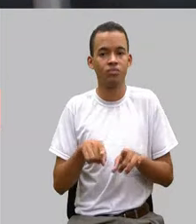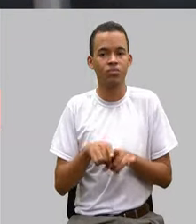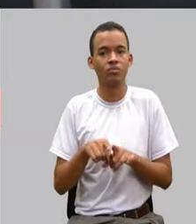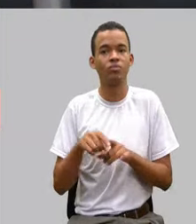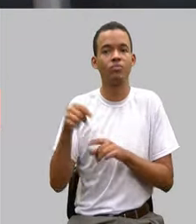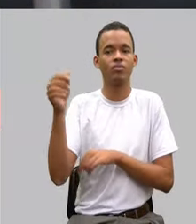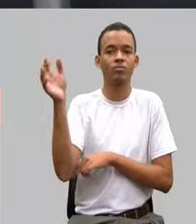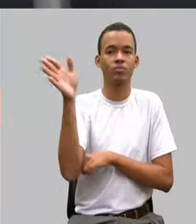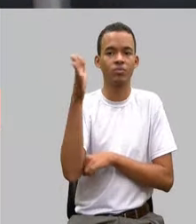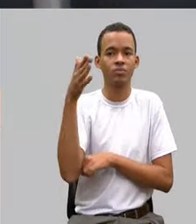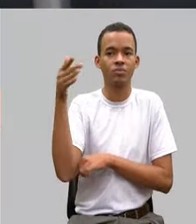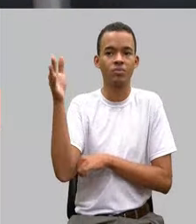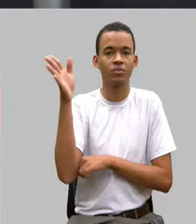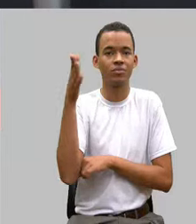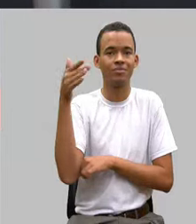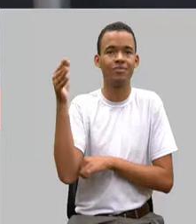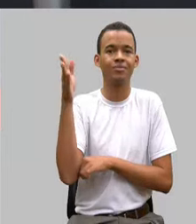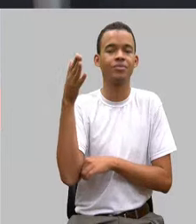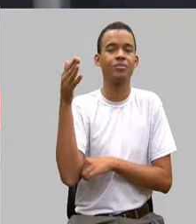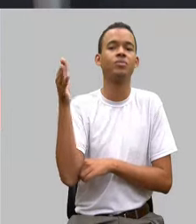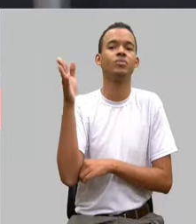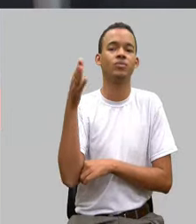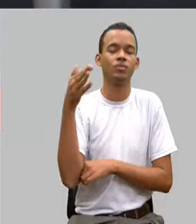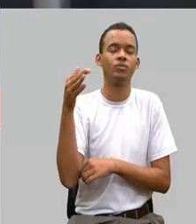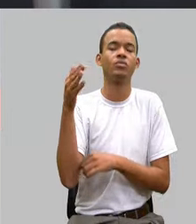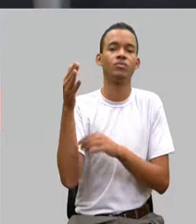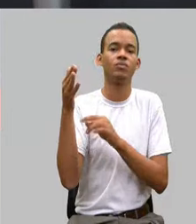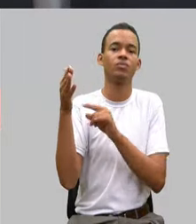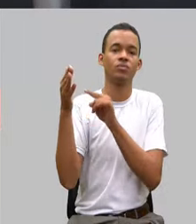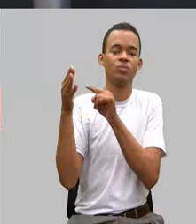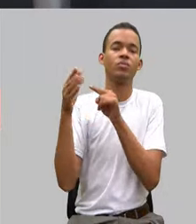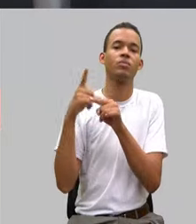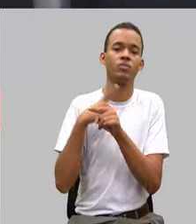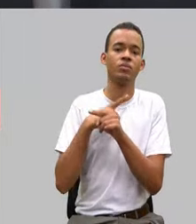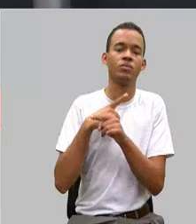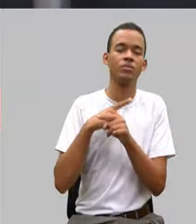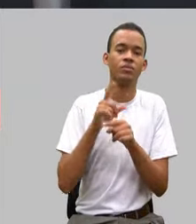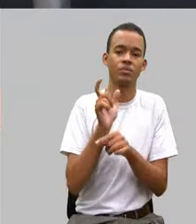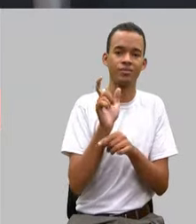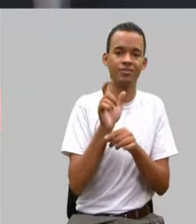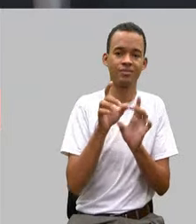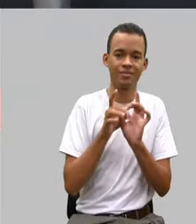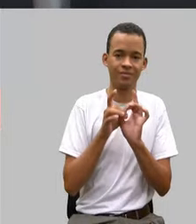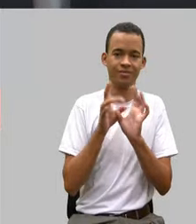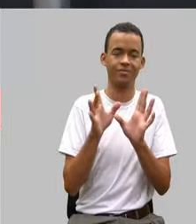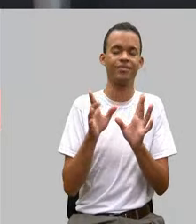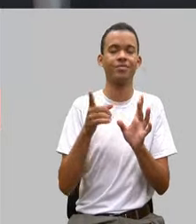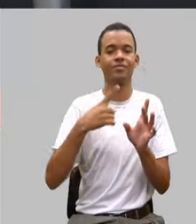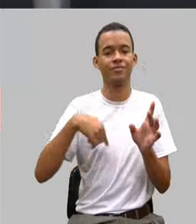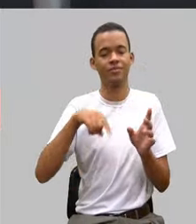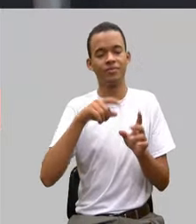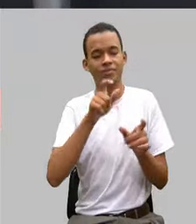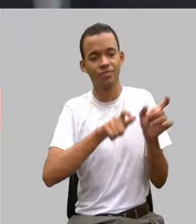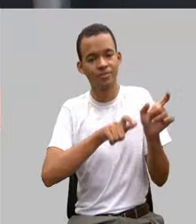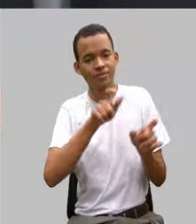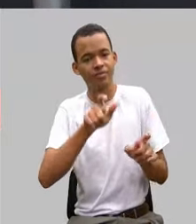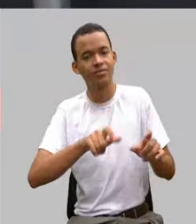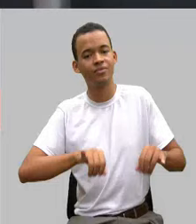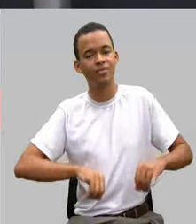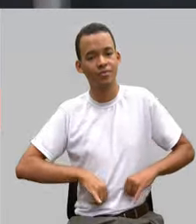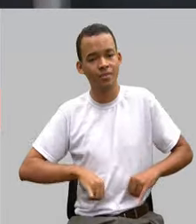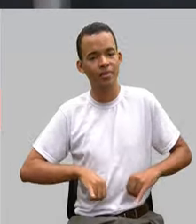que discutiremos aqui hoje implica na diminuição do sofrimento de pessoas individualmente de seus entes queridos e